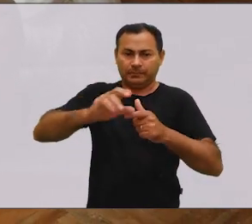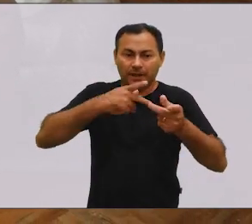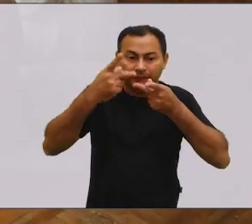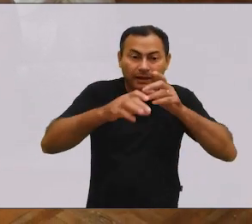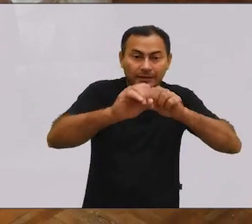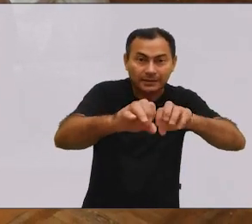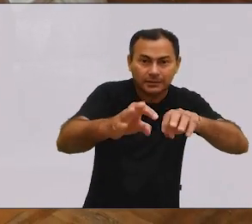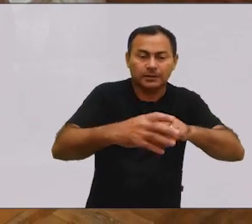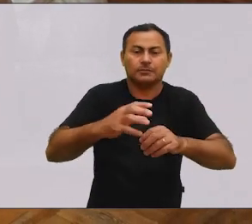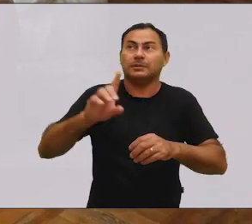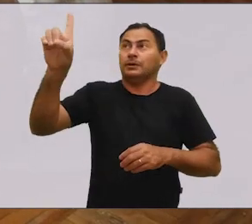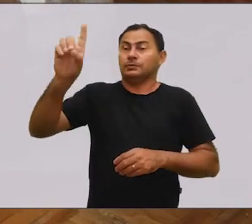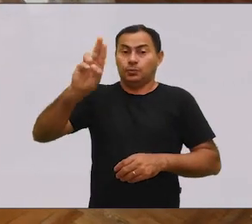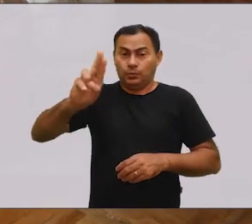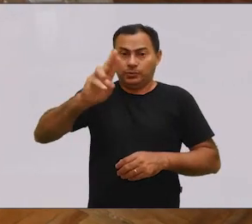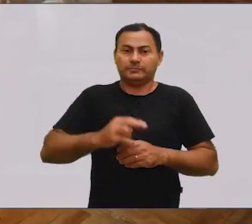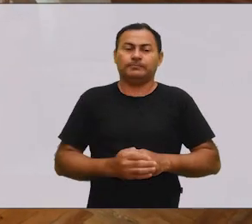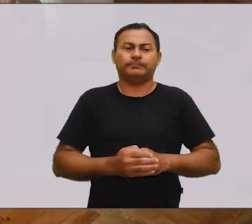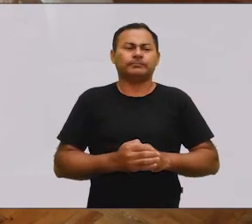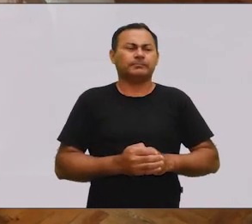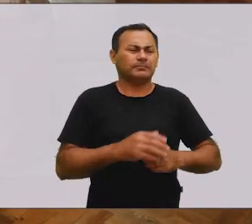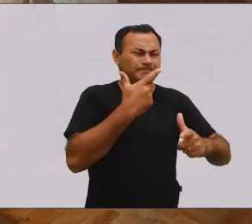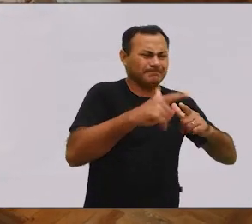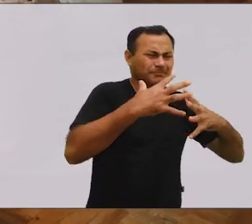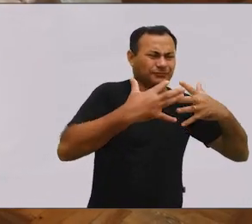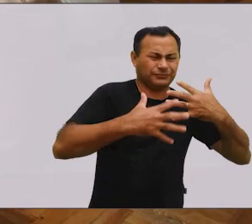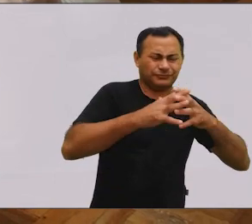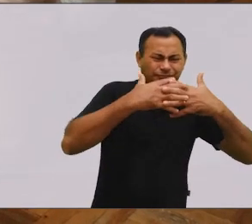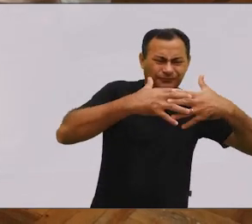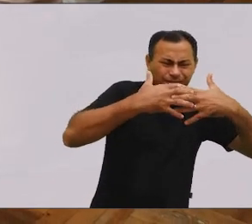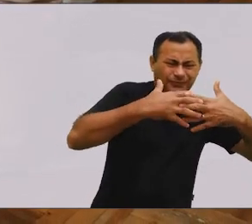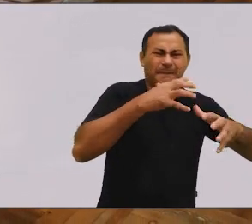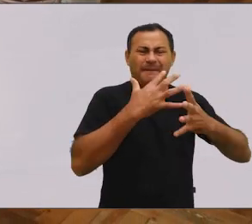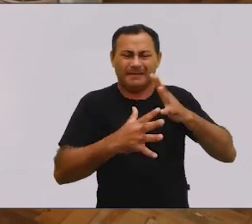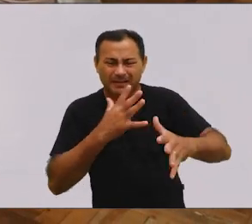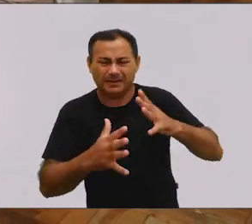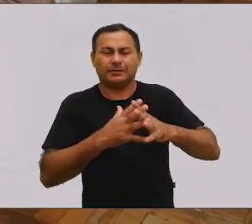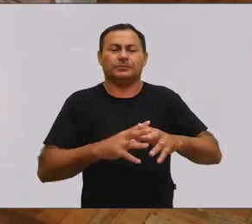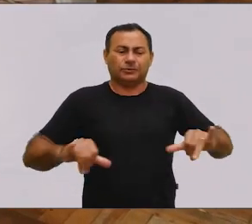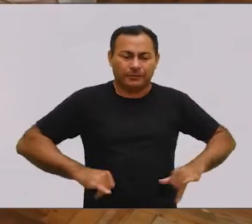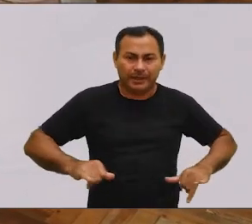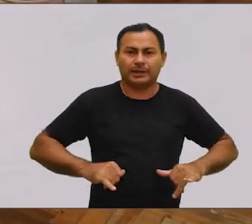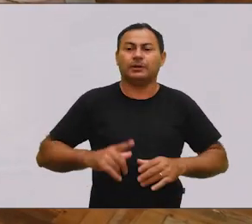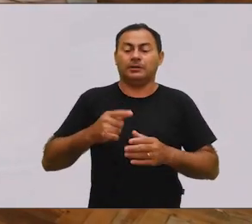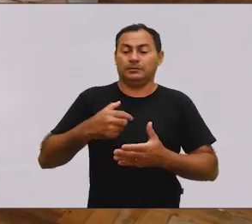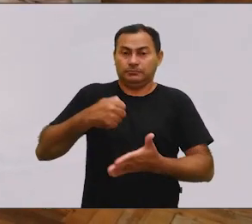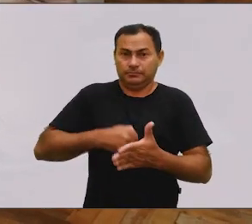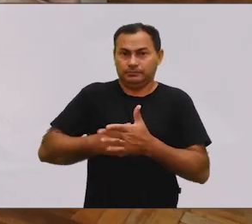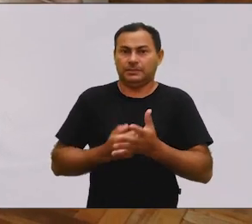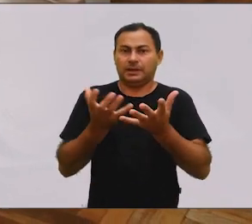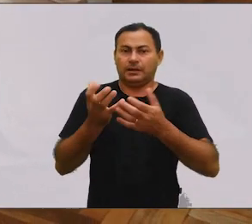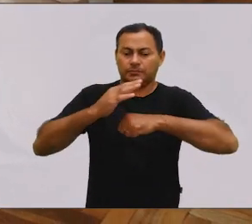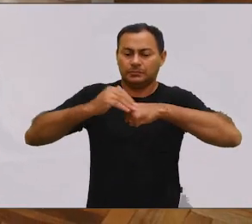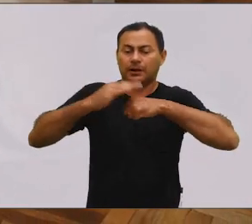ensina que uma das maneiras que Deus usa para tirar o bem da tribulação, do sofrimento e das feridas que enfrentamos é nos forçar a